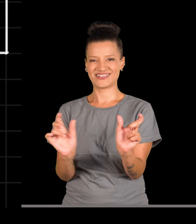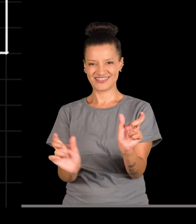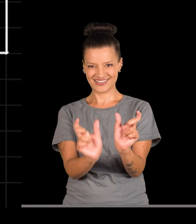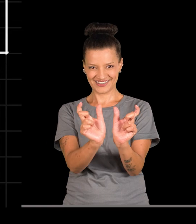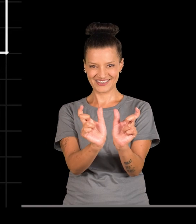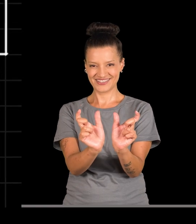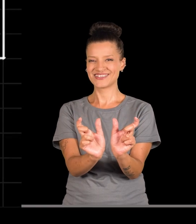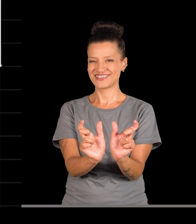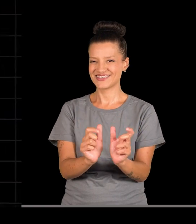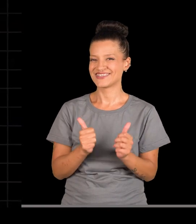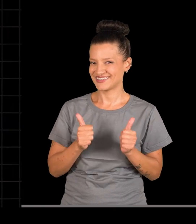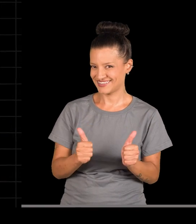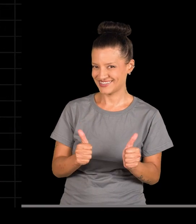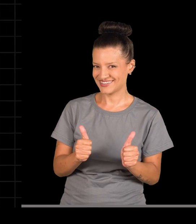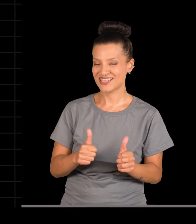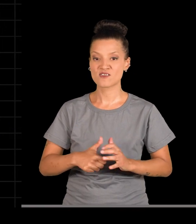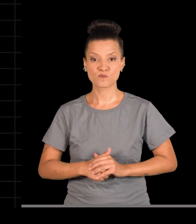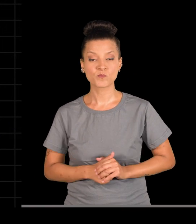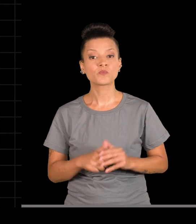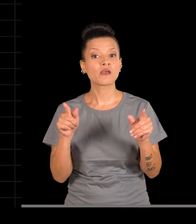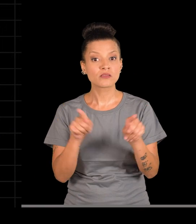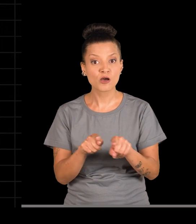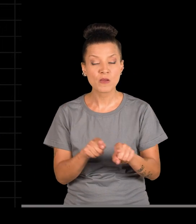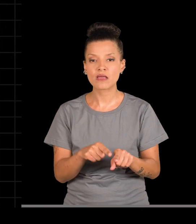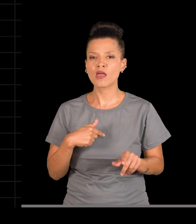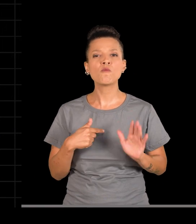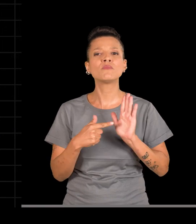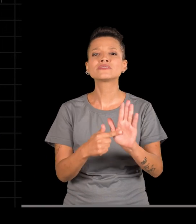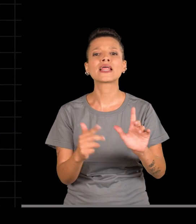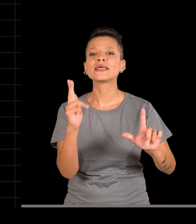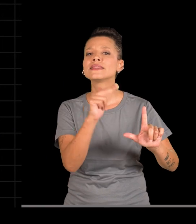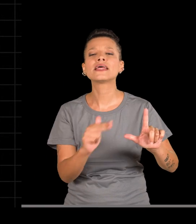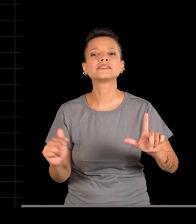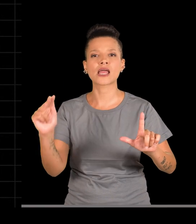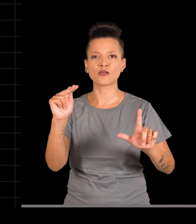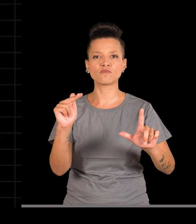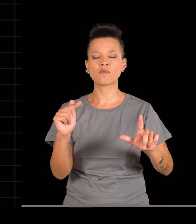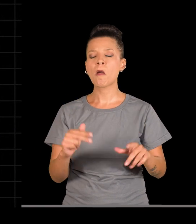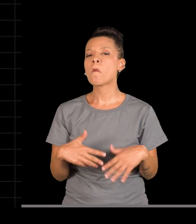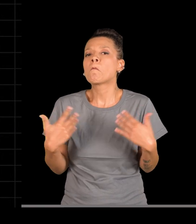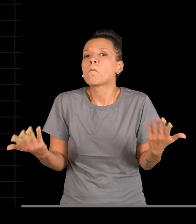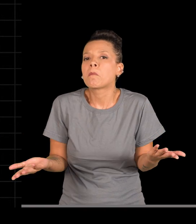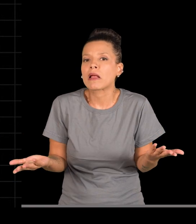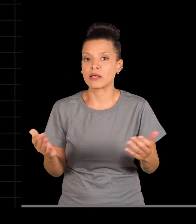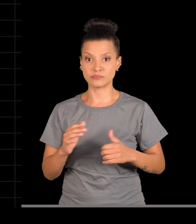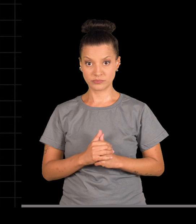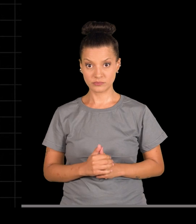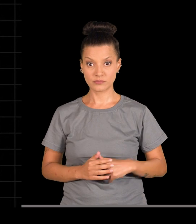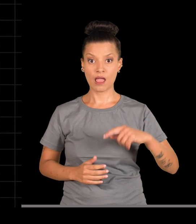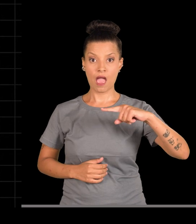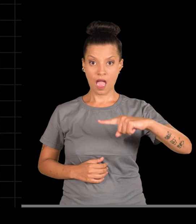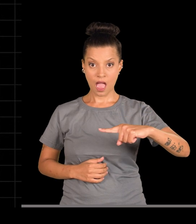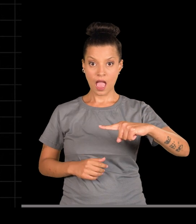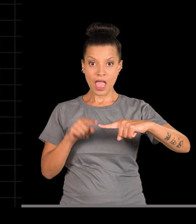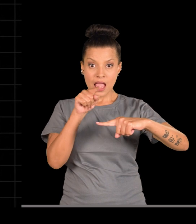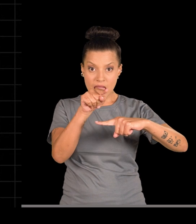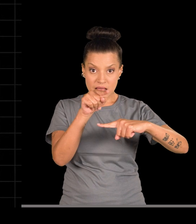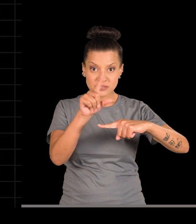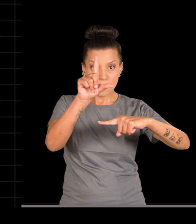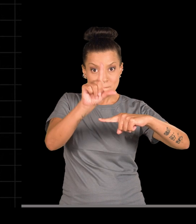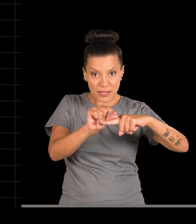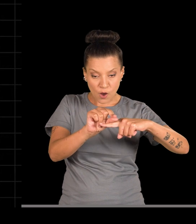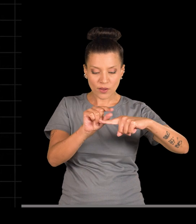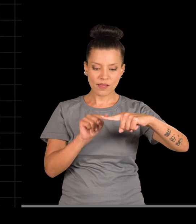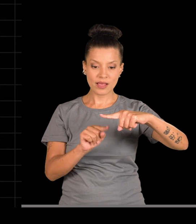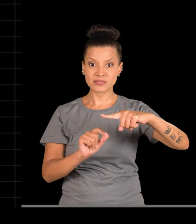Beleza? Tranquilo? E aqui é o seguinte, ó, esses exemplos aqui eu fiz para poder a gente perceber o seguinte. Sempre que eu tiver o A menor do que o B, como